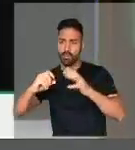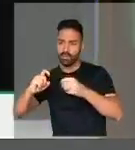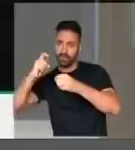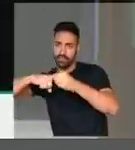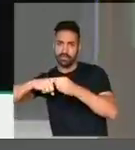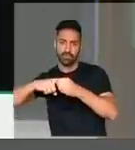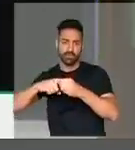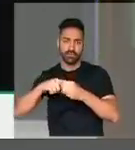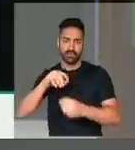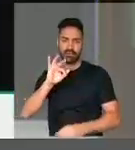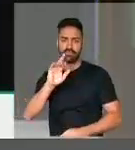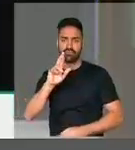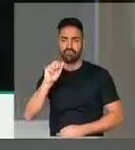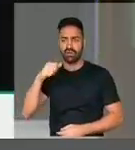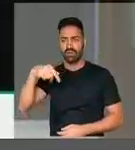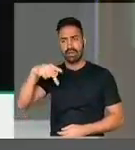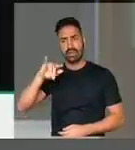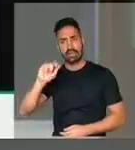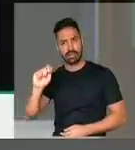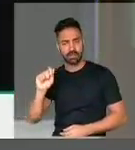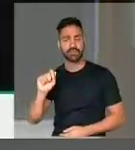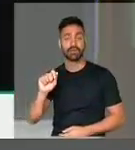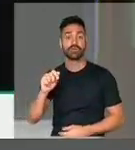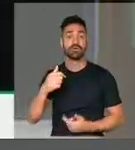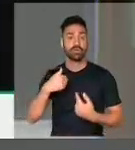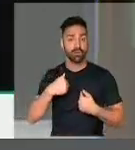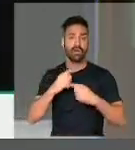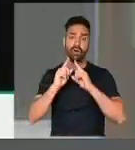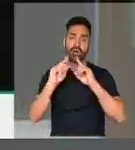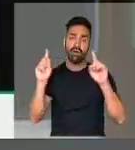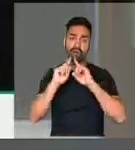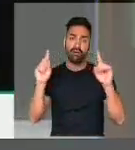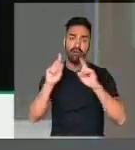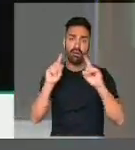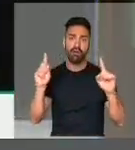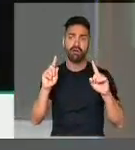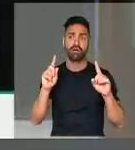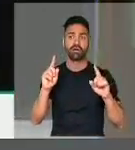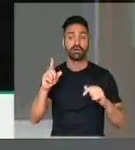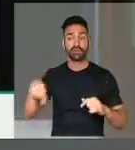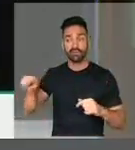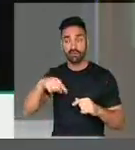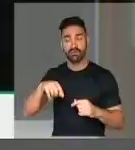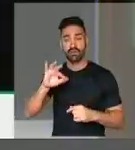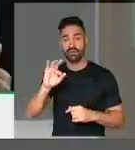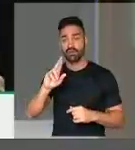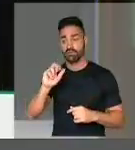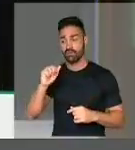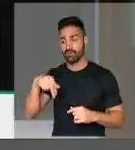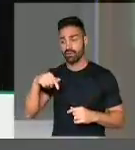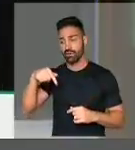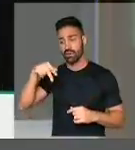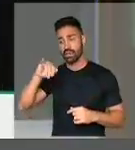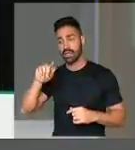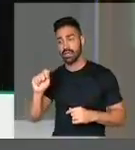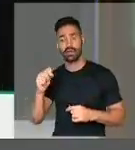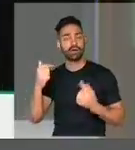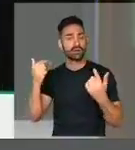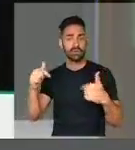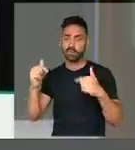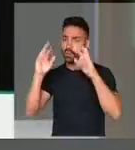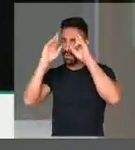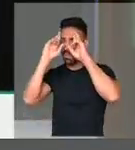fazer reclamações em razão dos franqueadores não respeitarem sequer o